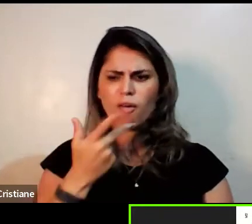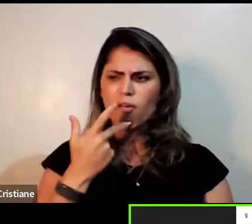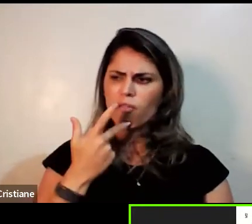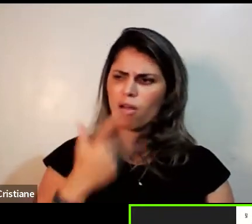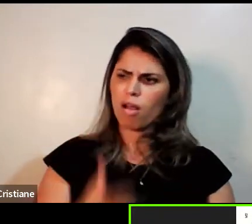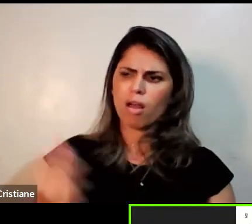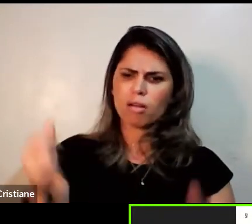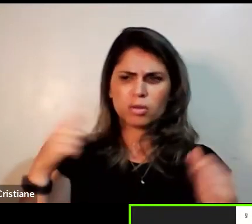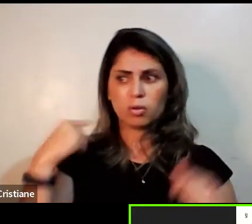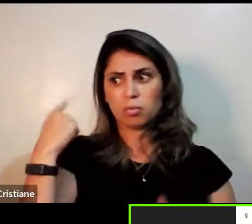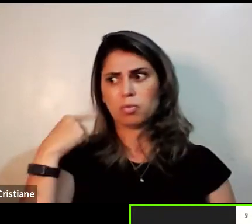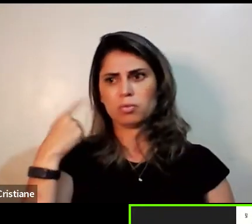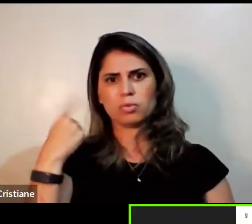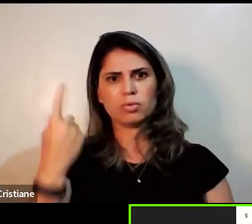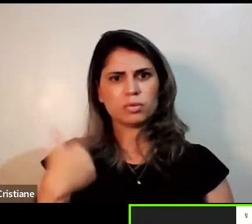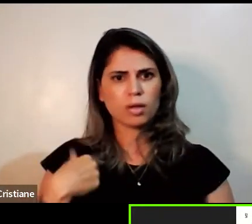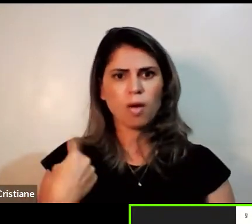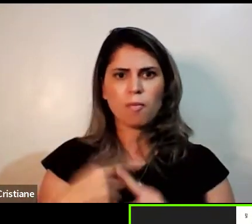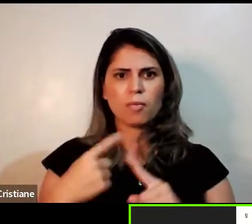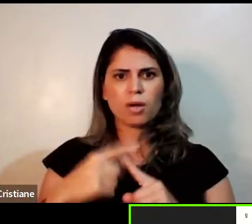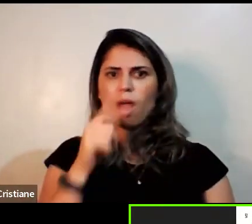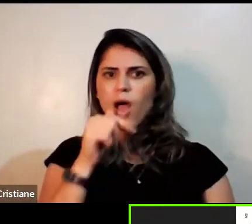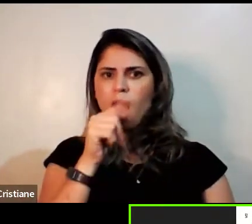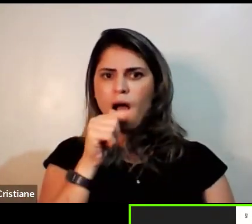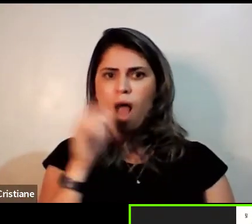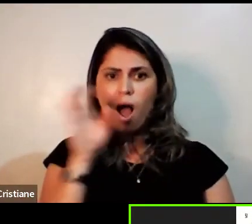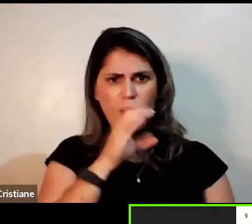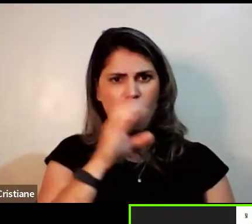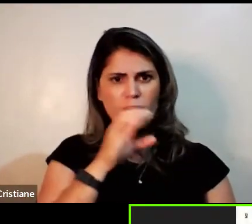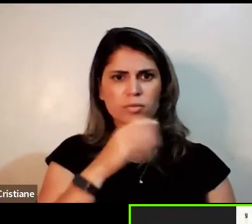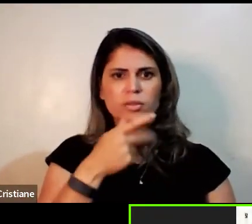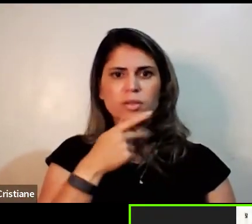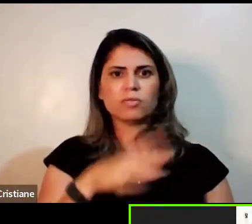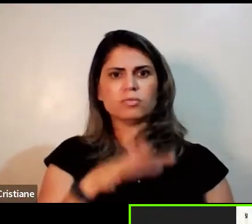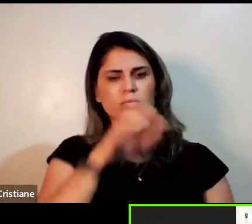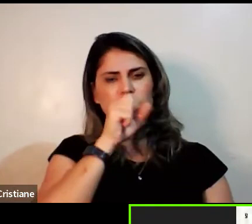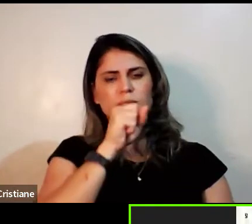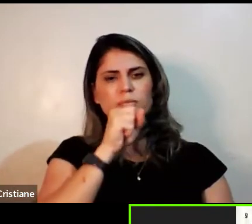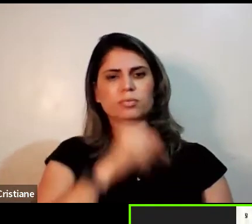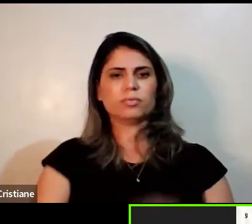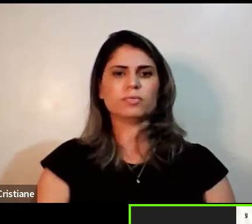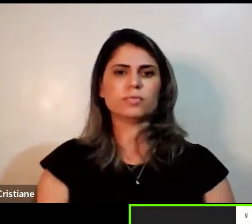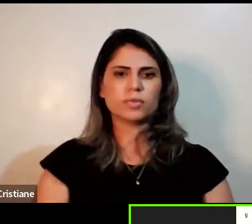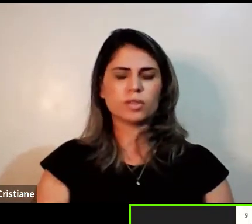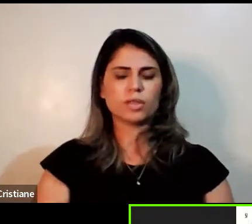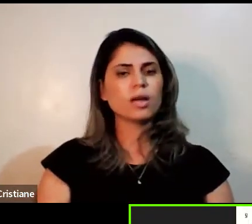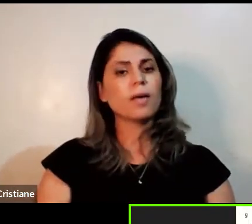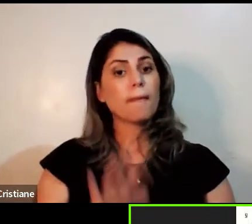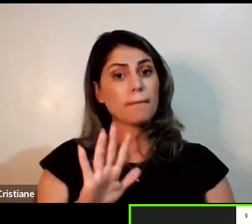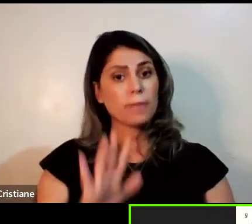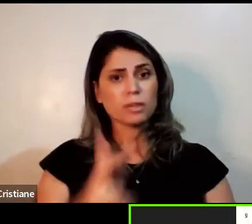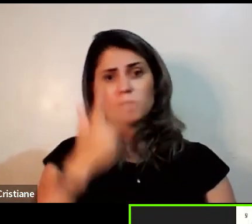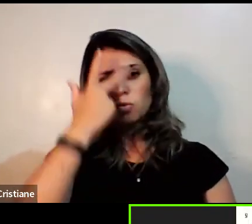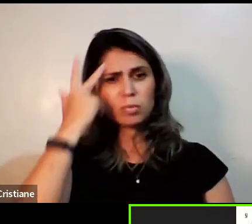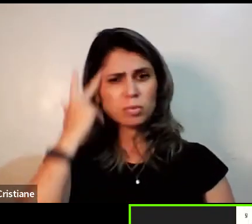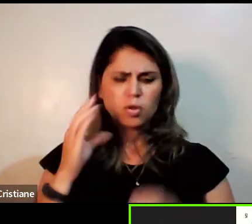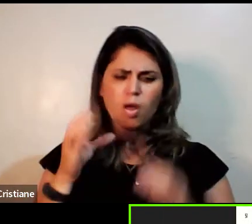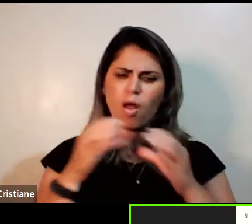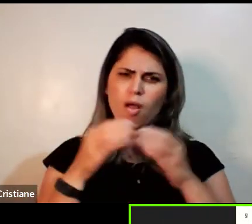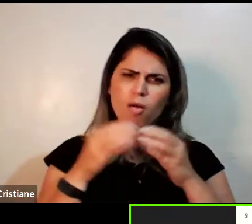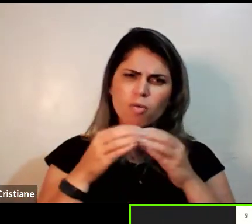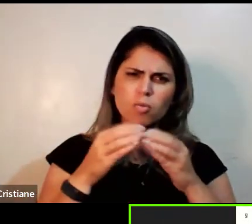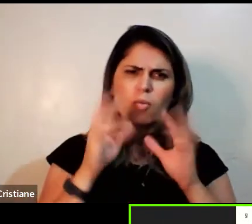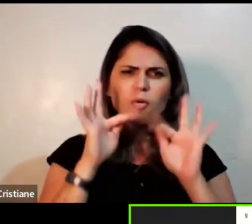diagnóstico, eu estou melhorando tão rápido assim com a água, eu fiquei calada. Só que as pessoas que me rodeavam perceberam,